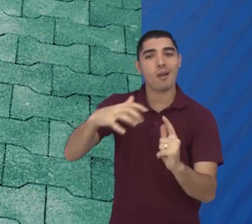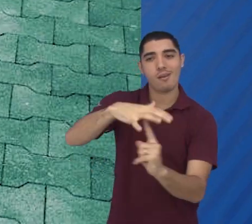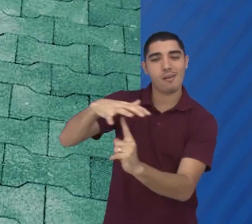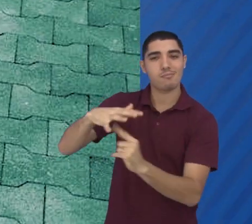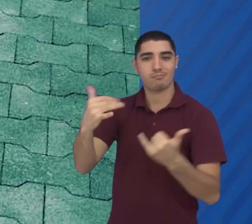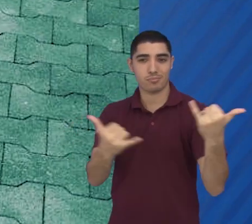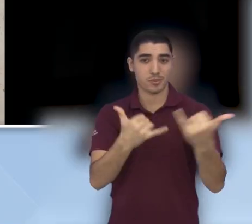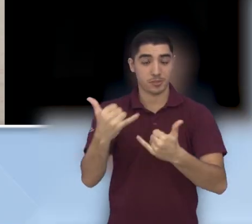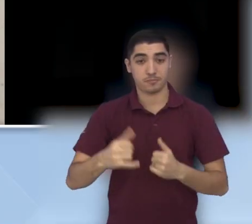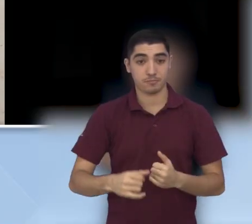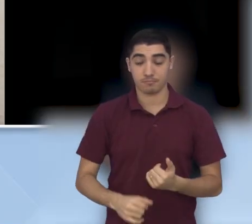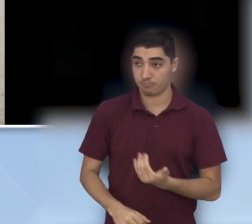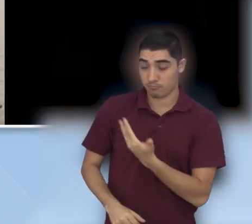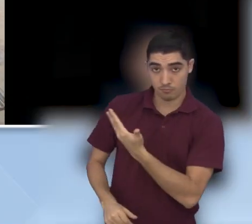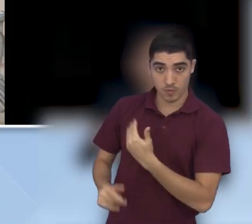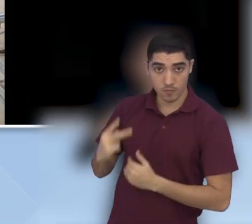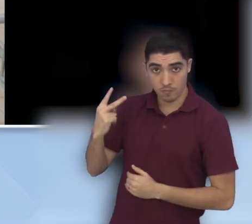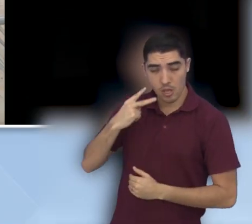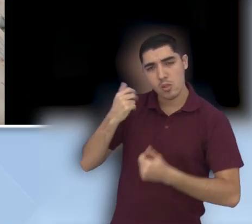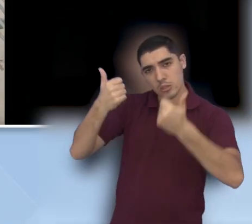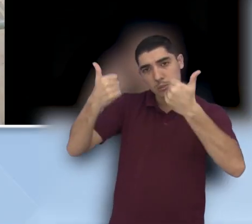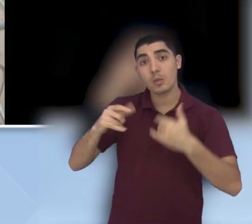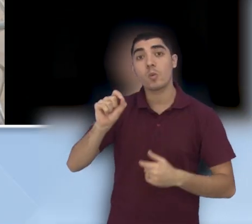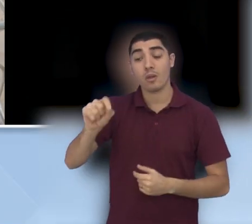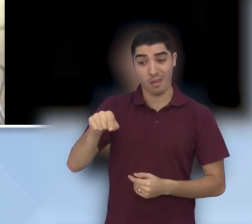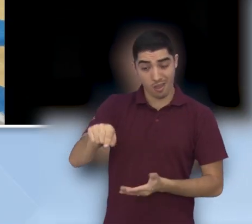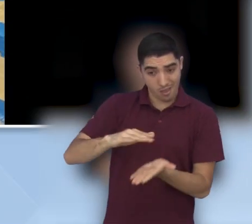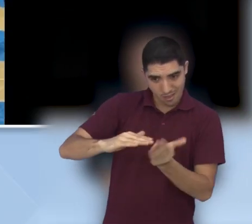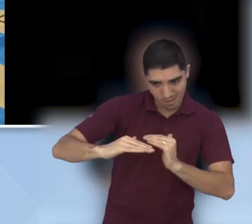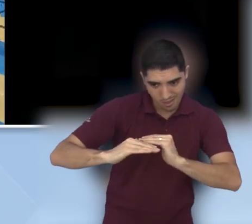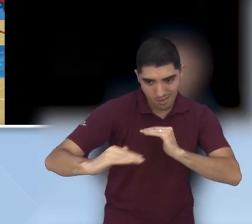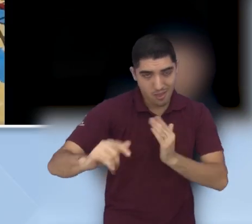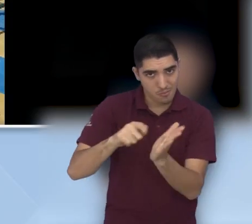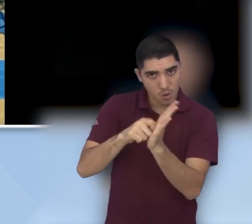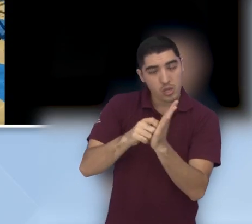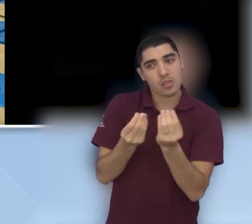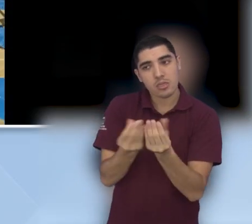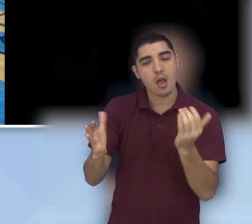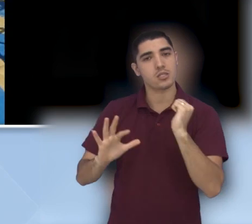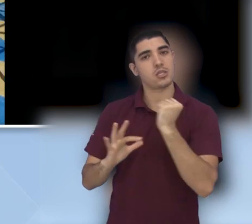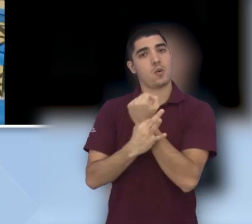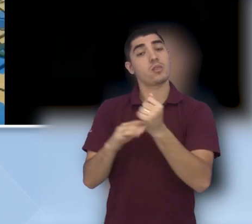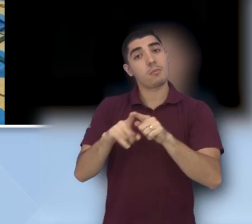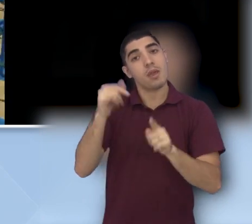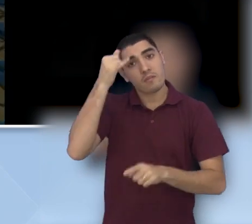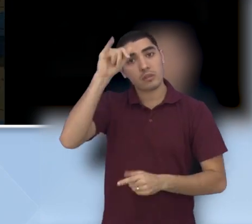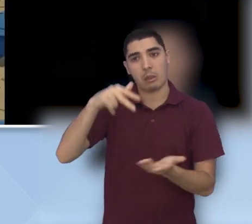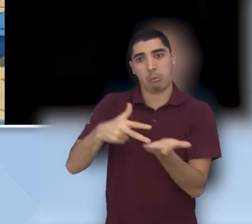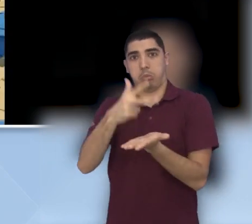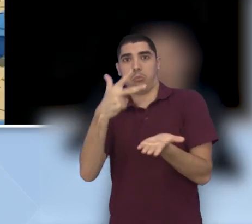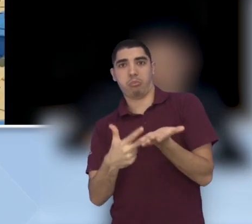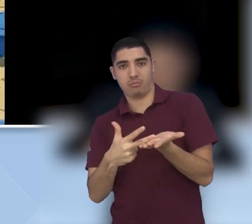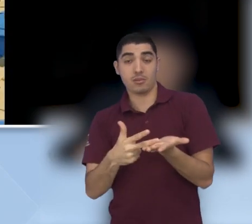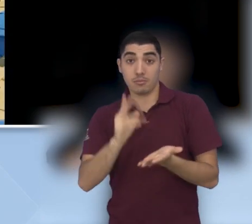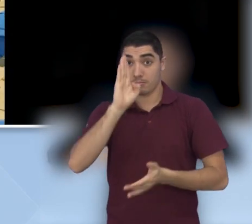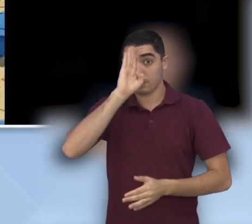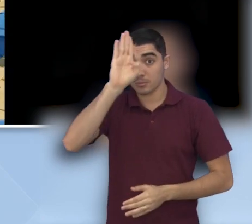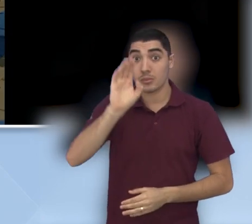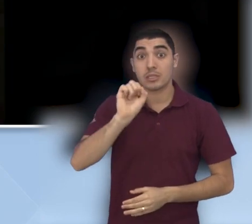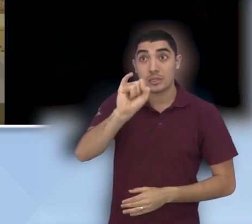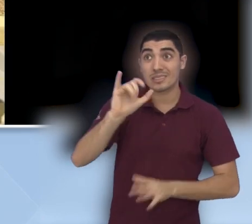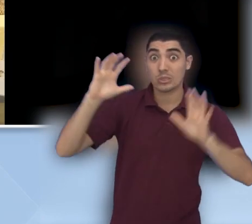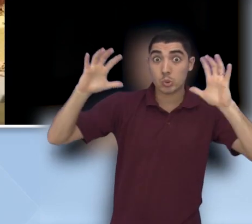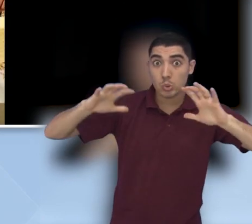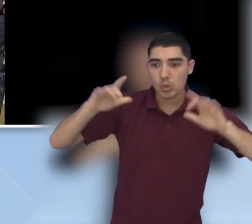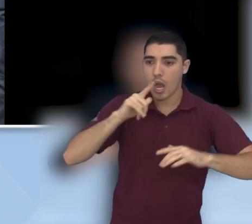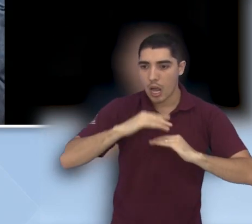de playgrounds. Segundo Fabião, a borracha aumenta a segurança das crianças e reduz a chance de derrapar, principalmente em